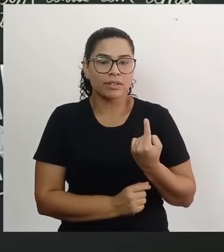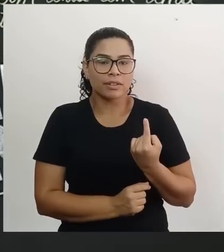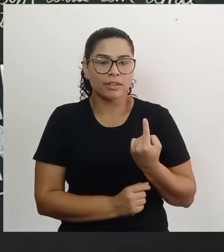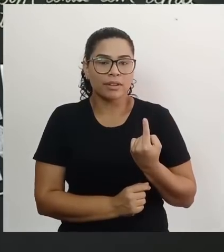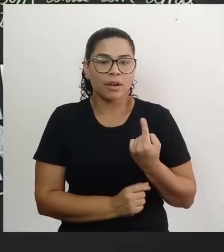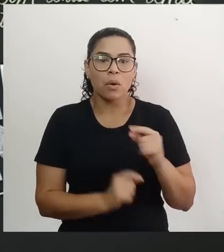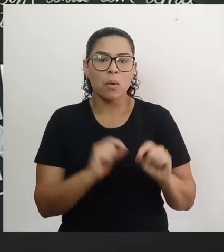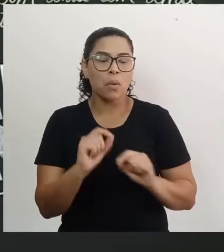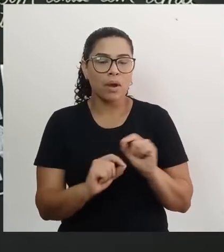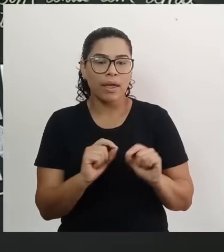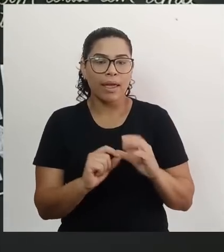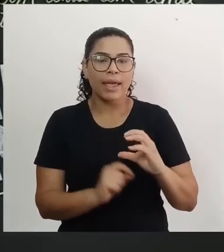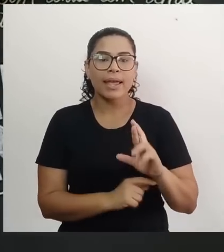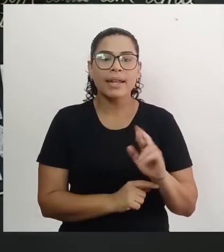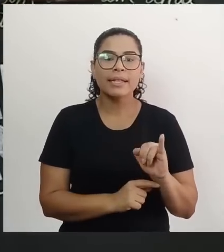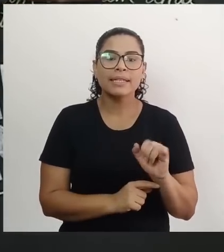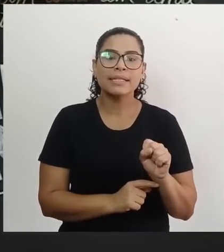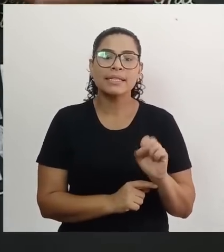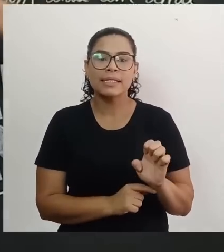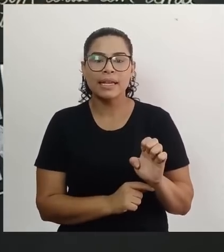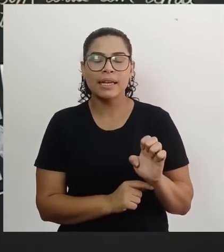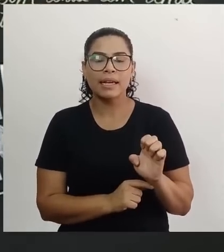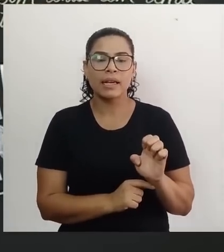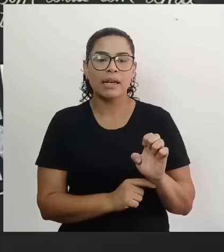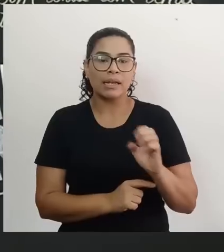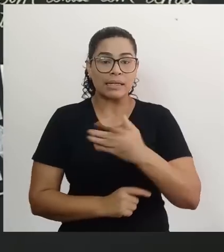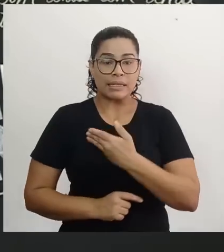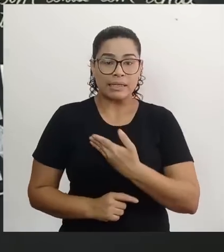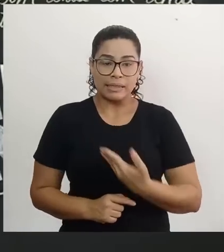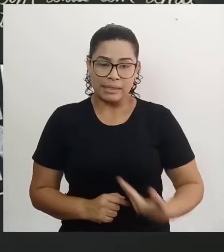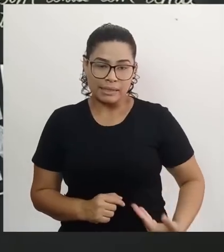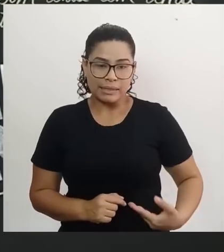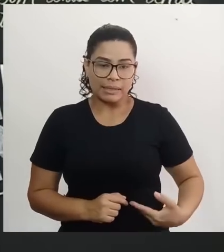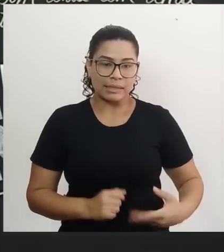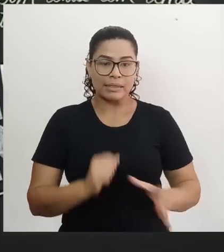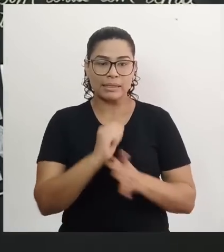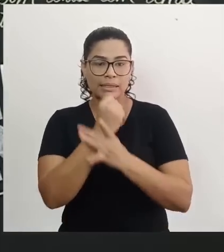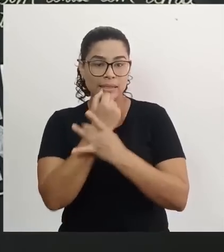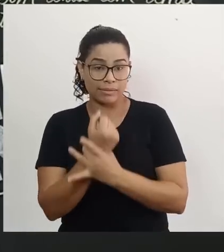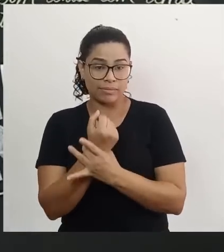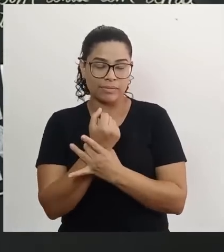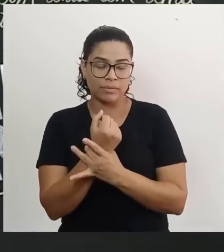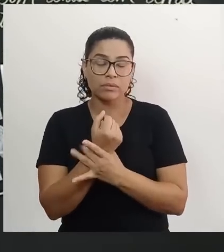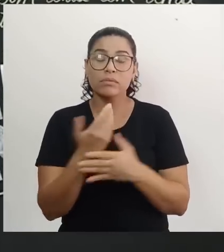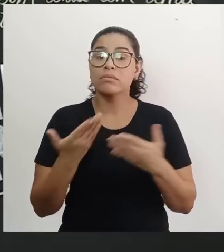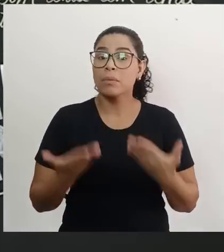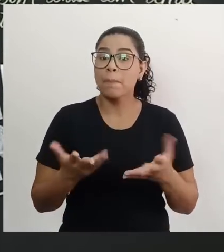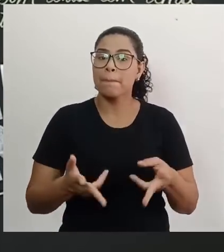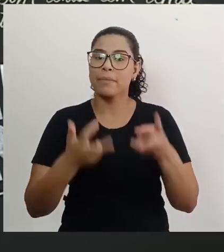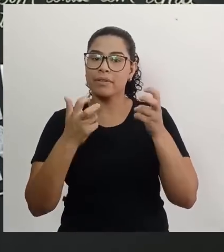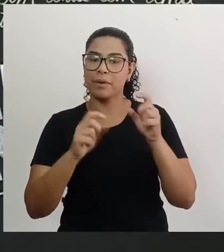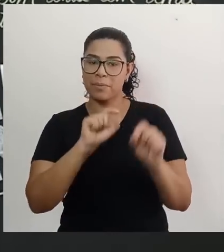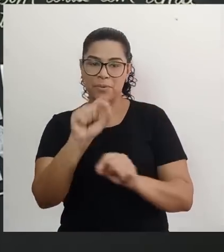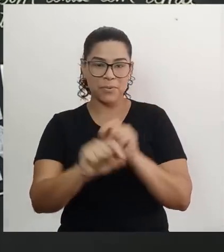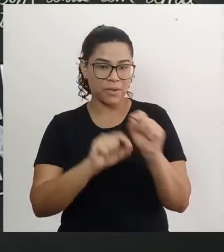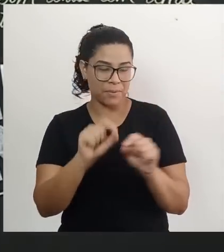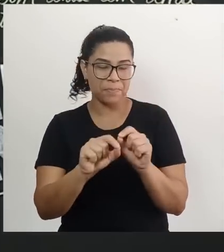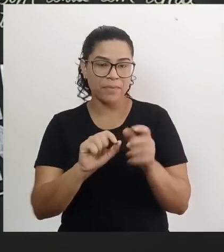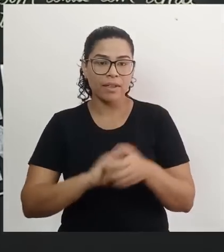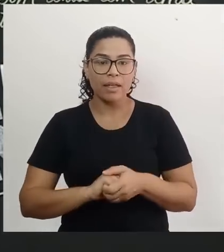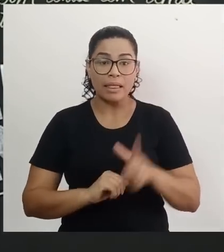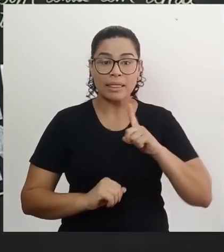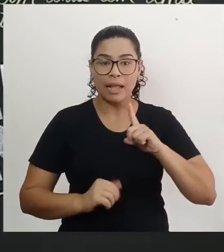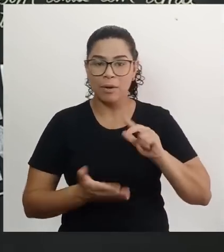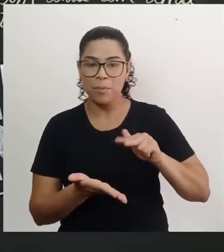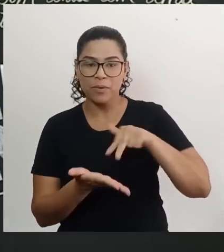a nação. Perceba, nessas 3 linhas, nesse período construído logo no início desse editorial, já há um